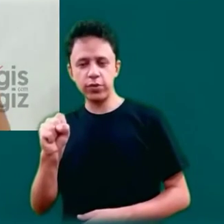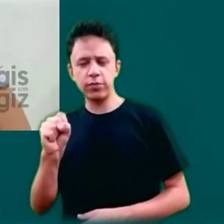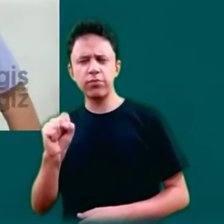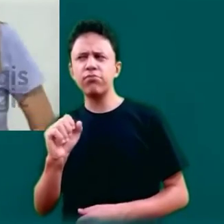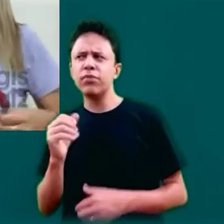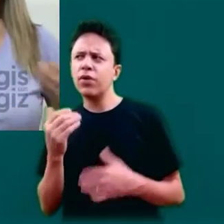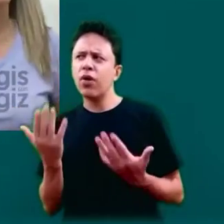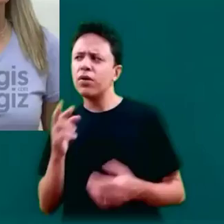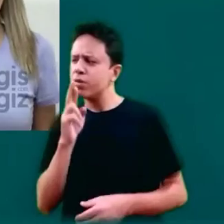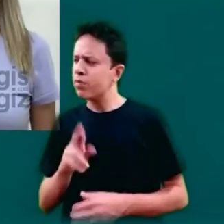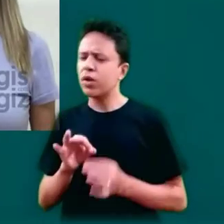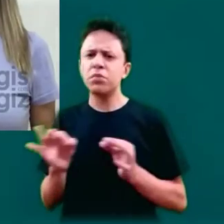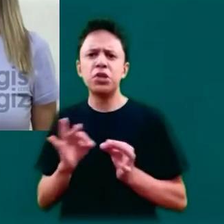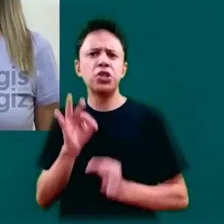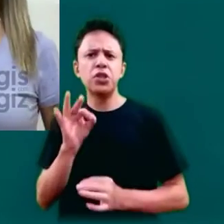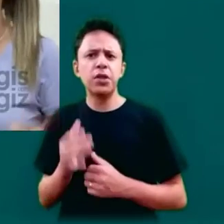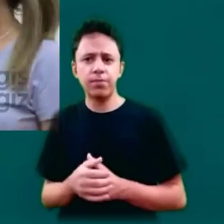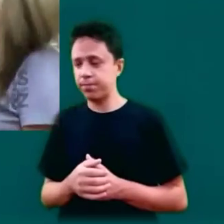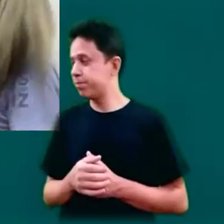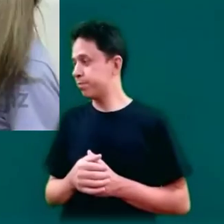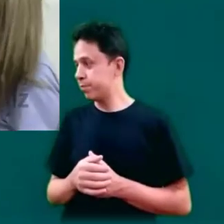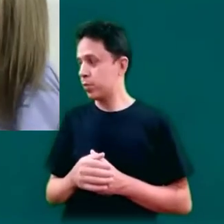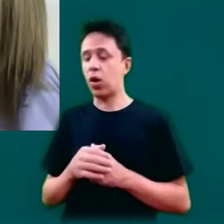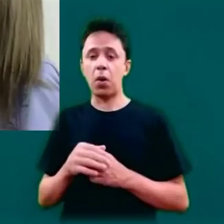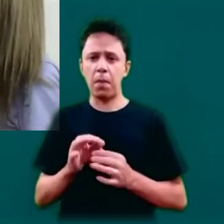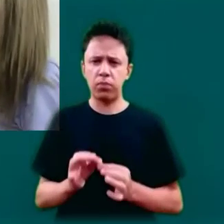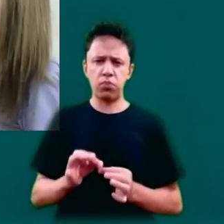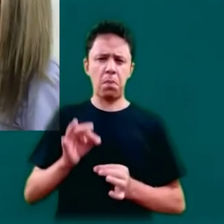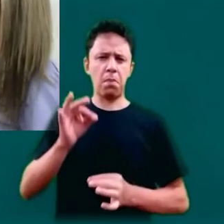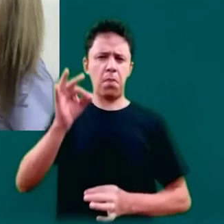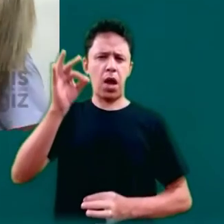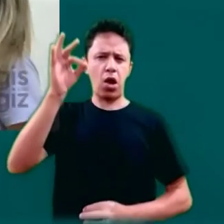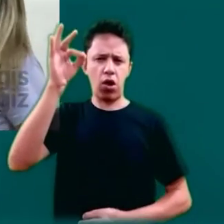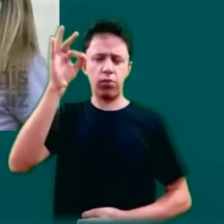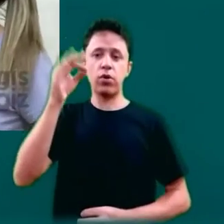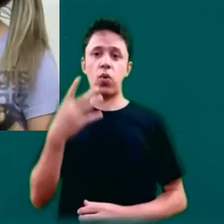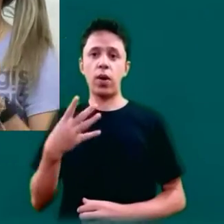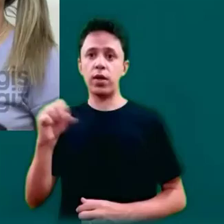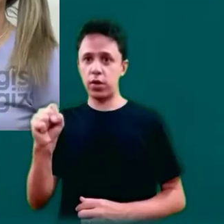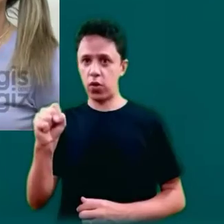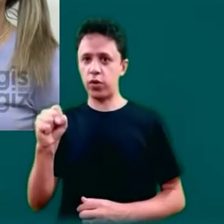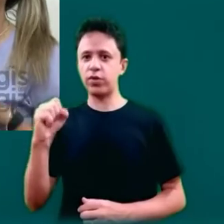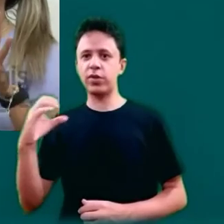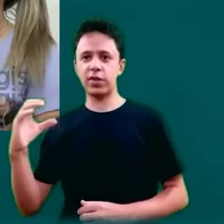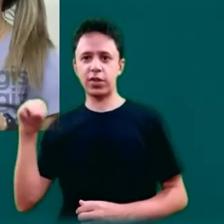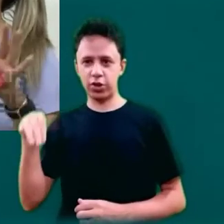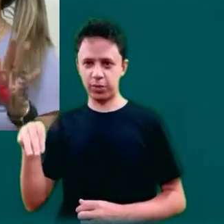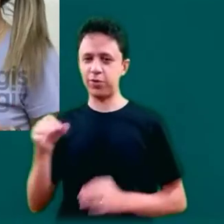888. Mas qual é a unidade de medida? Ó, a diagonal maior nós medimos são 48.